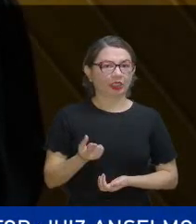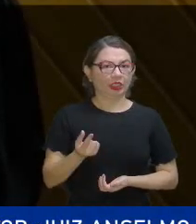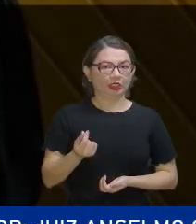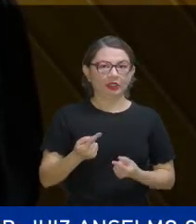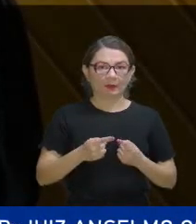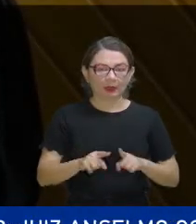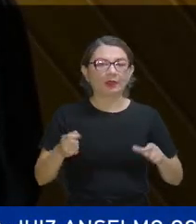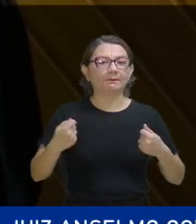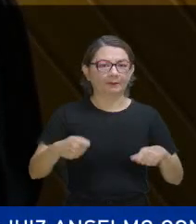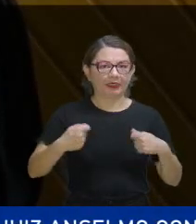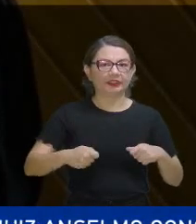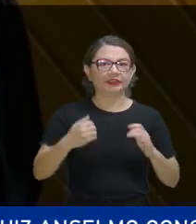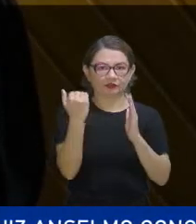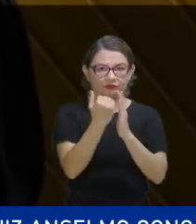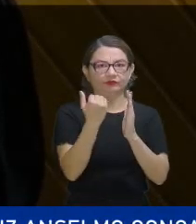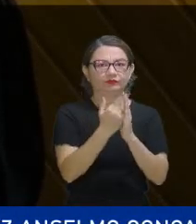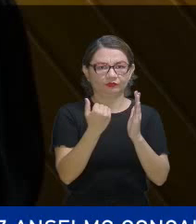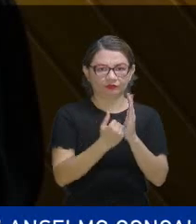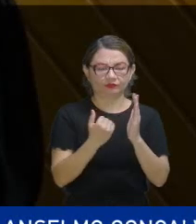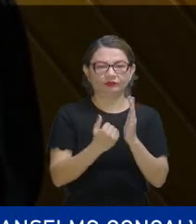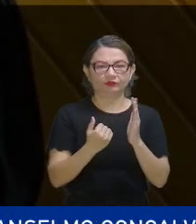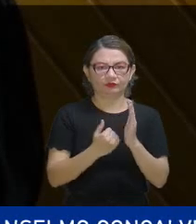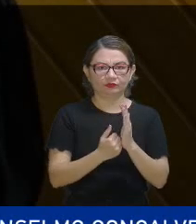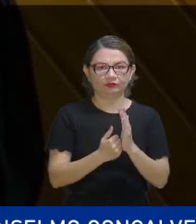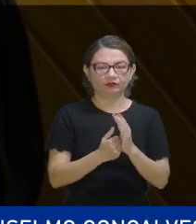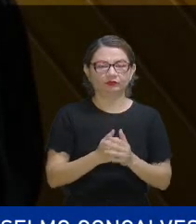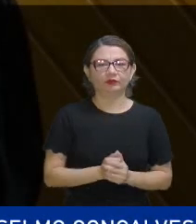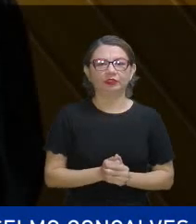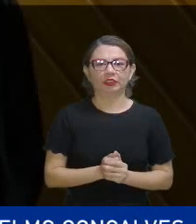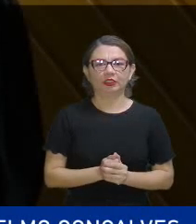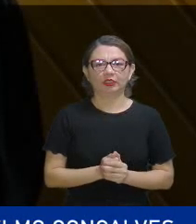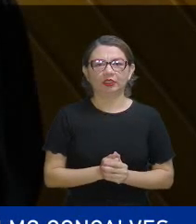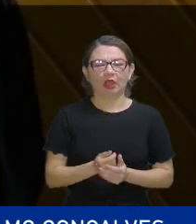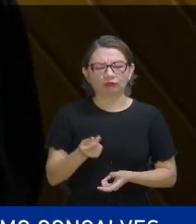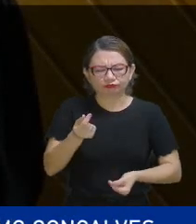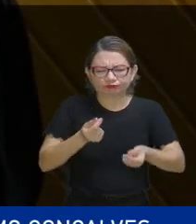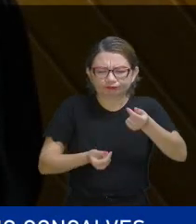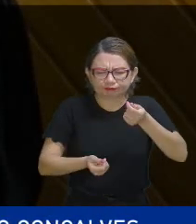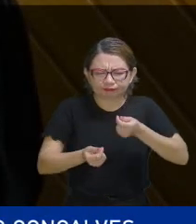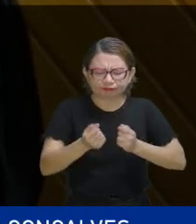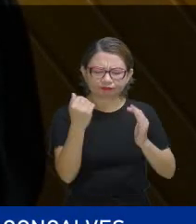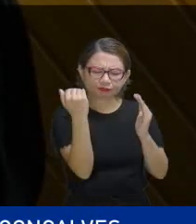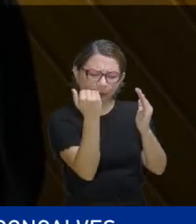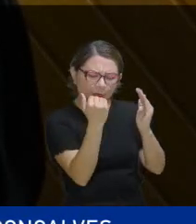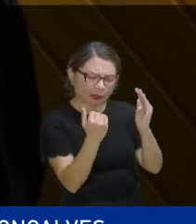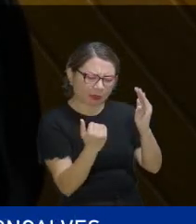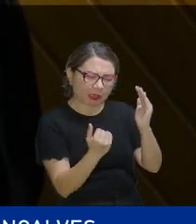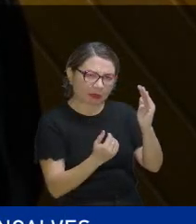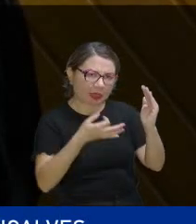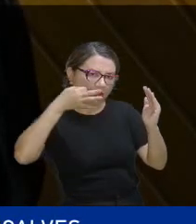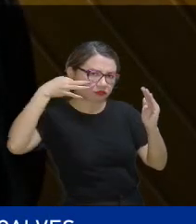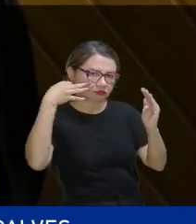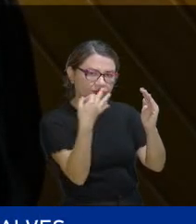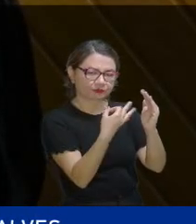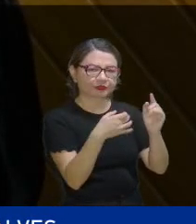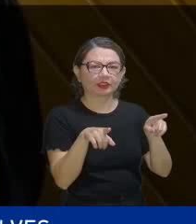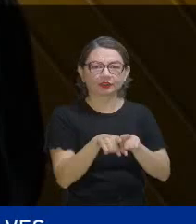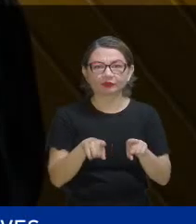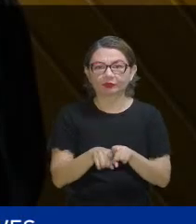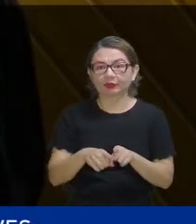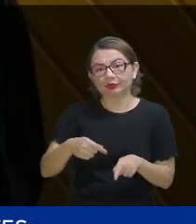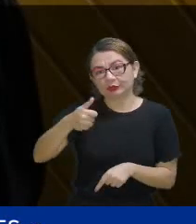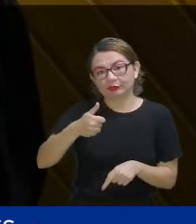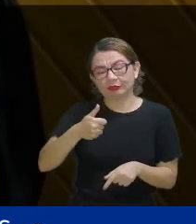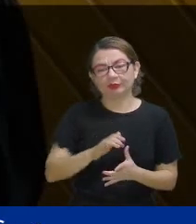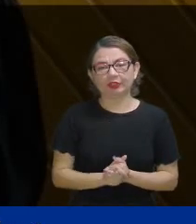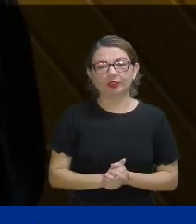dinheiro, deve conter o registro das receitas e das despesas especificadas. Todavia, segundo a primeira conclusão do NACEP,